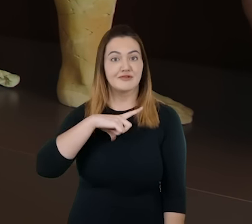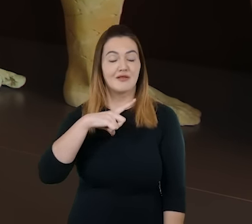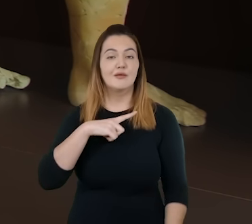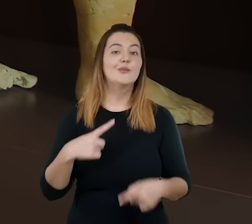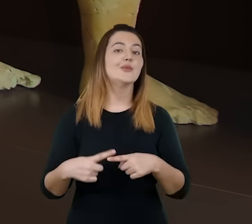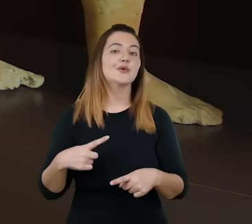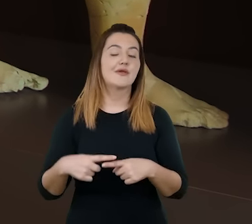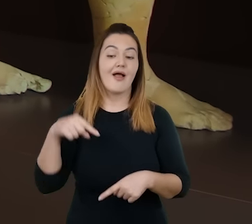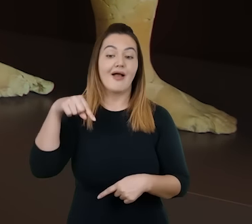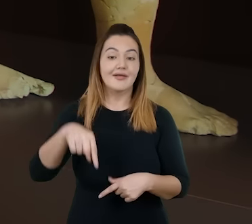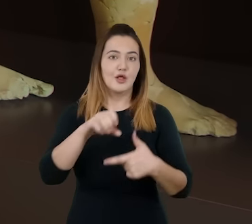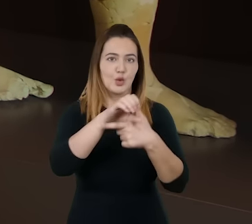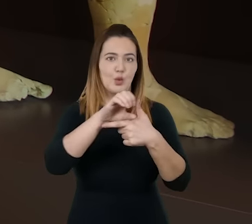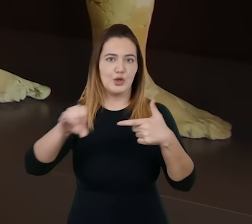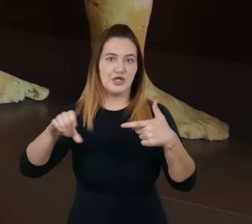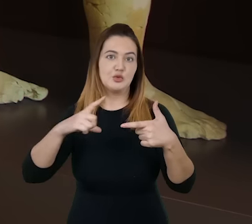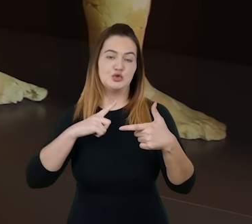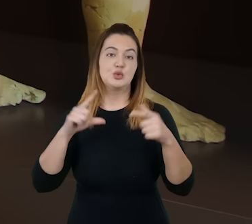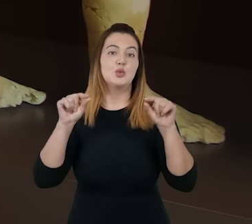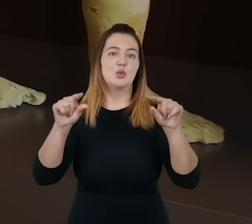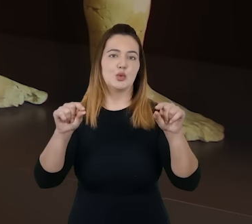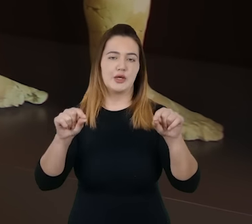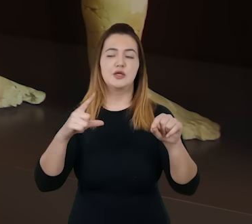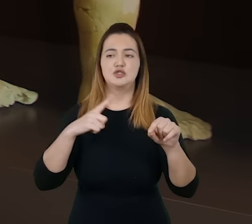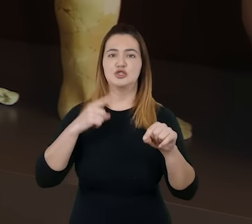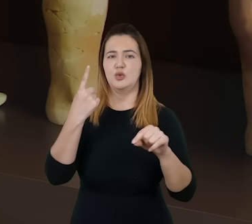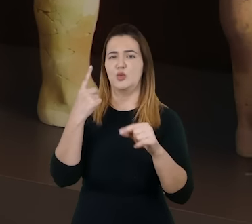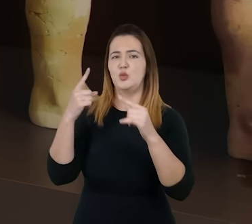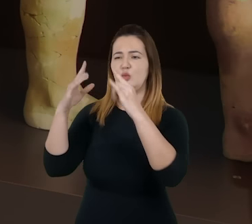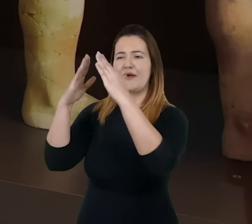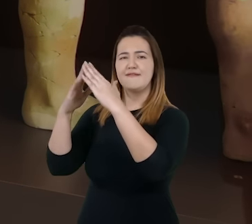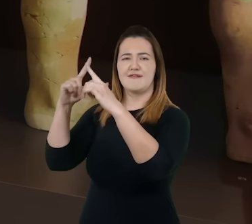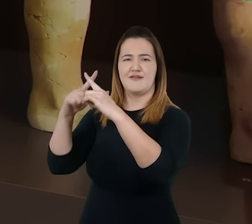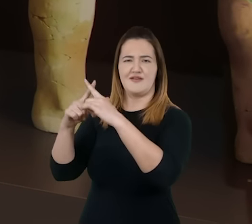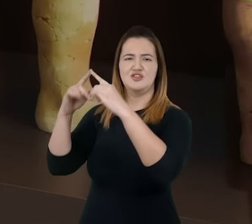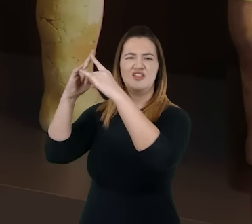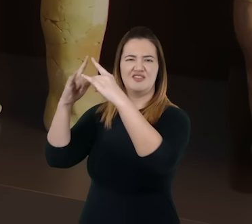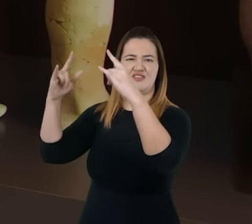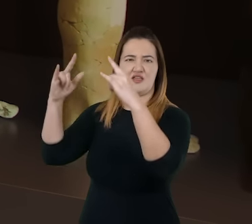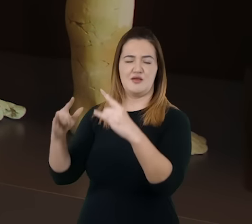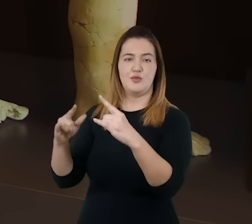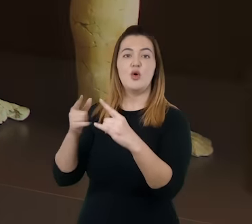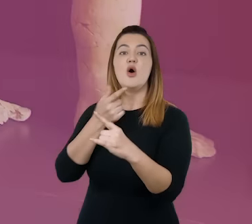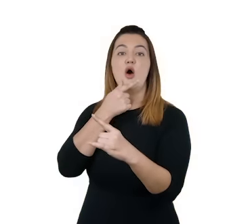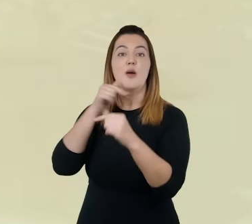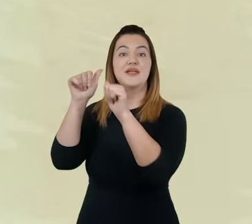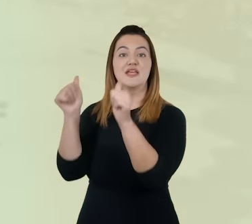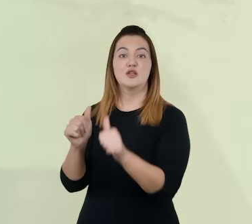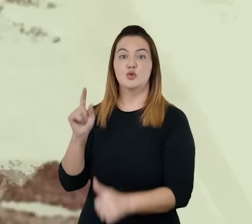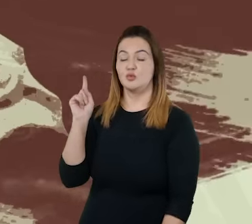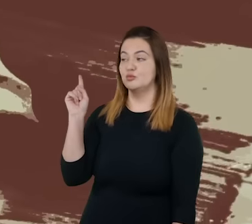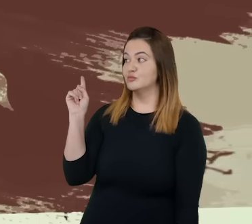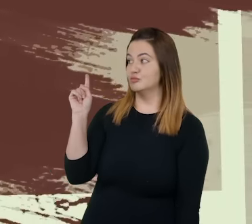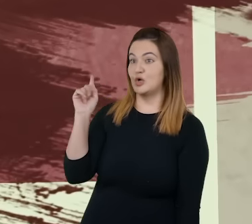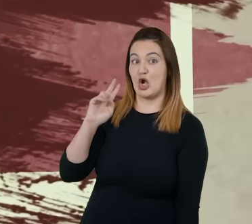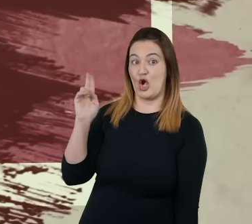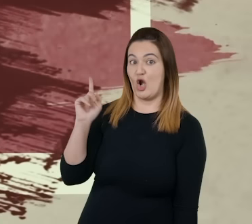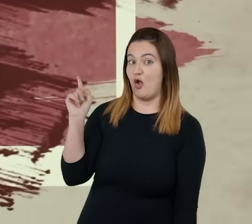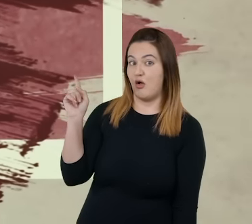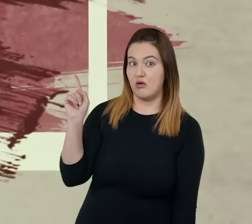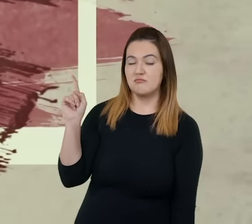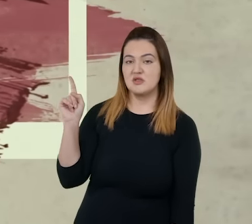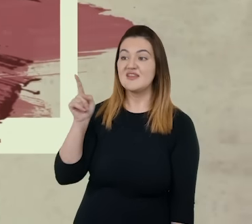isso? Aqui havia, onde hoje há uma vila, um templo ao deus Asclépios,